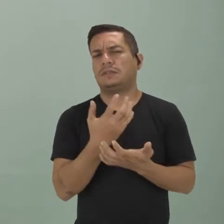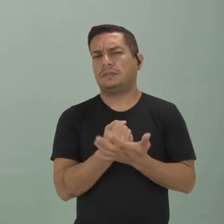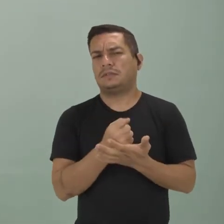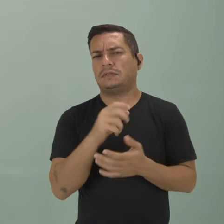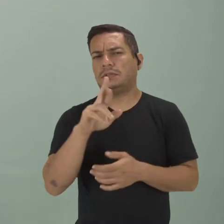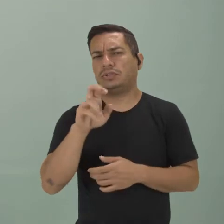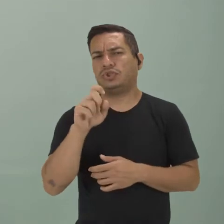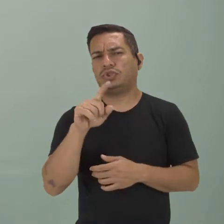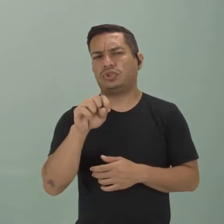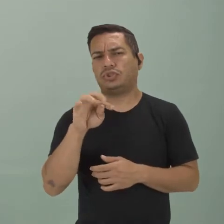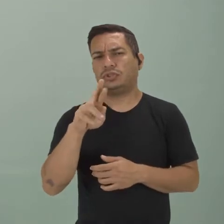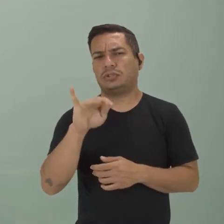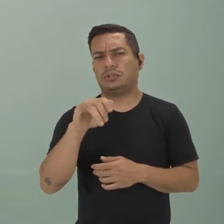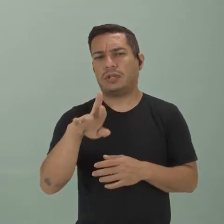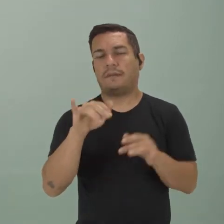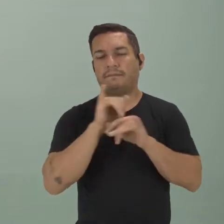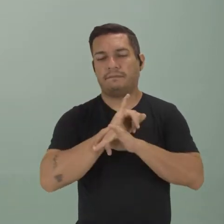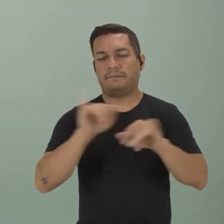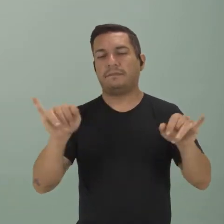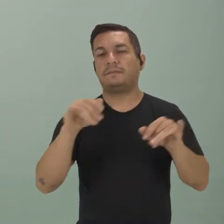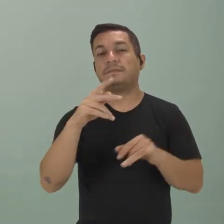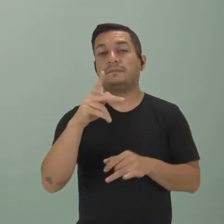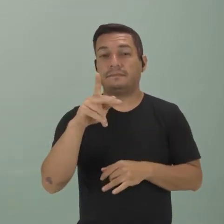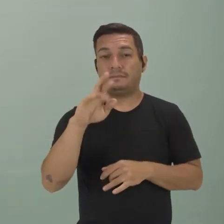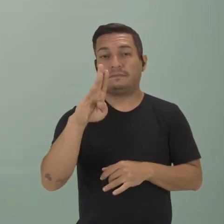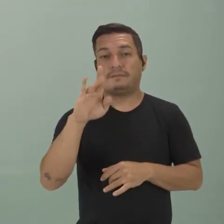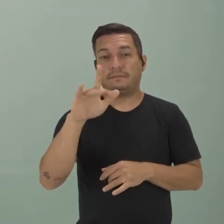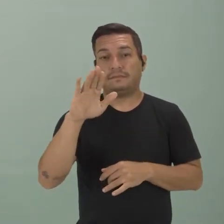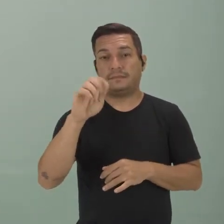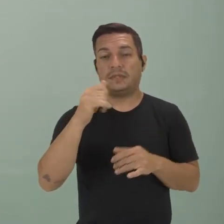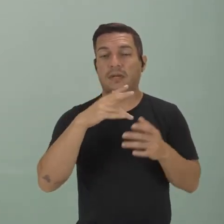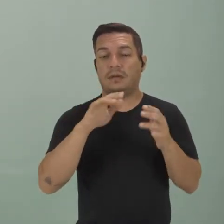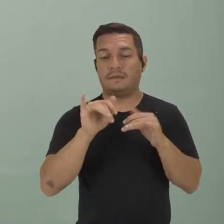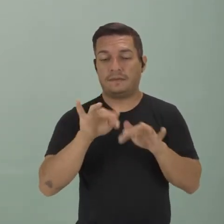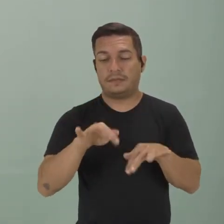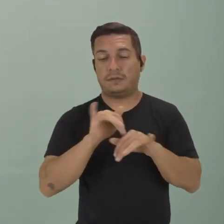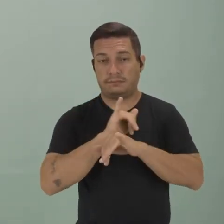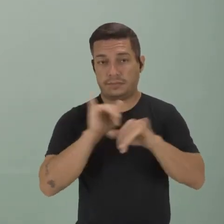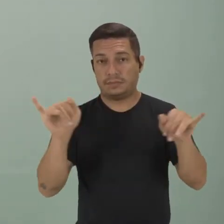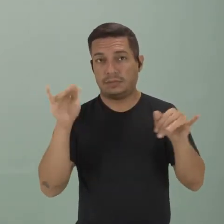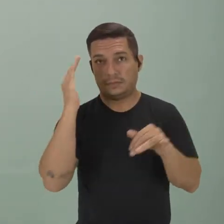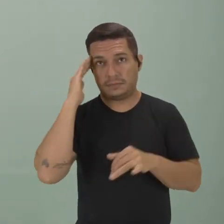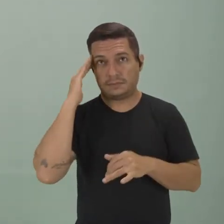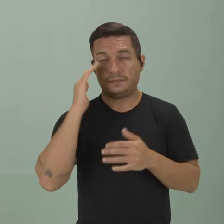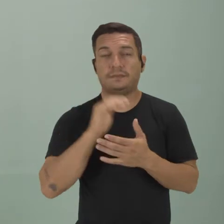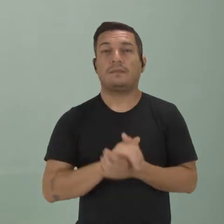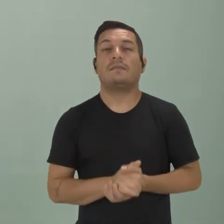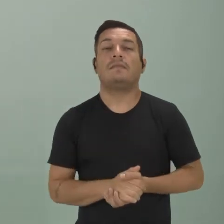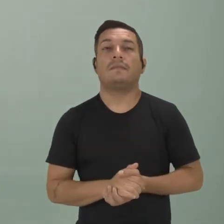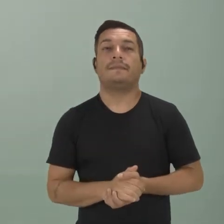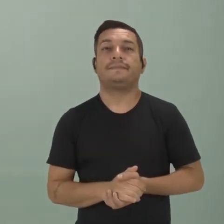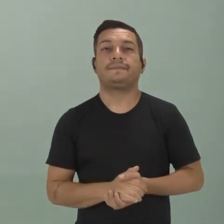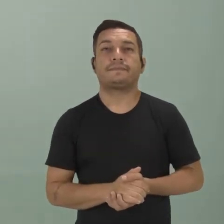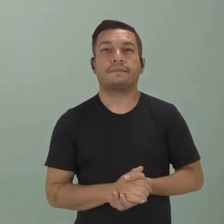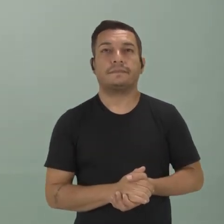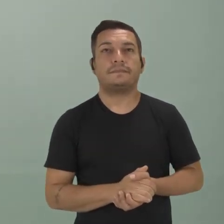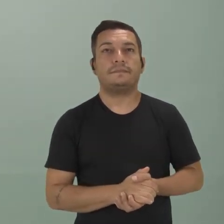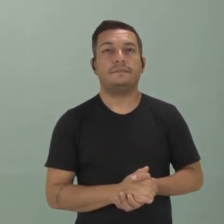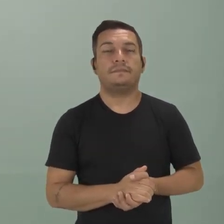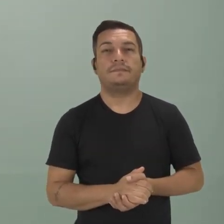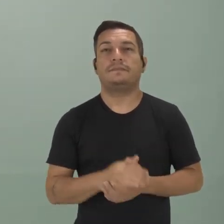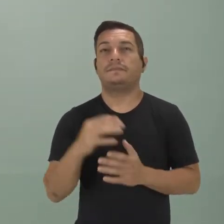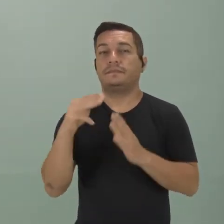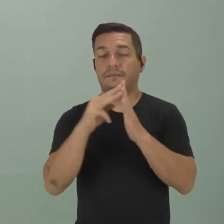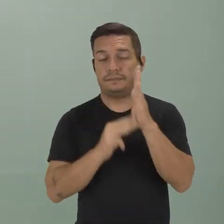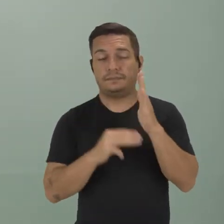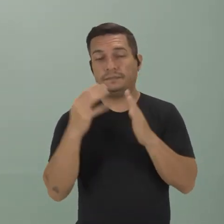que se registra esse problema? Publicando aquilo que você concluiu. Tudo bem? Então vamos lá. Quando nós